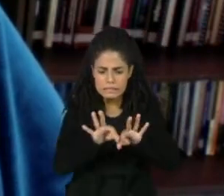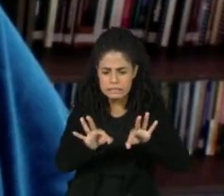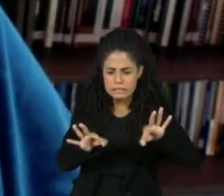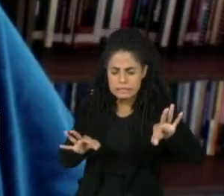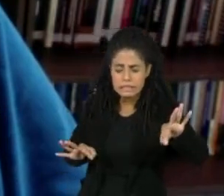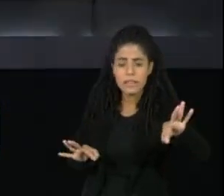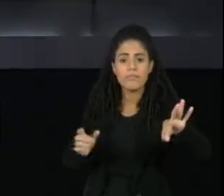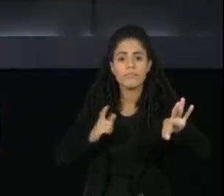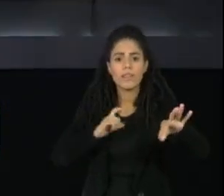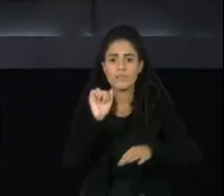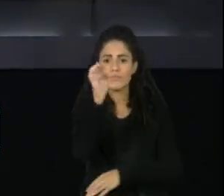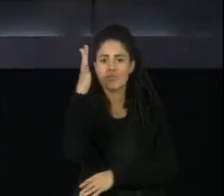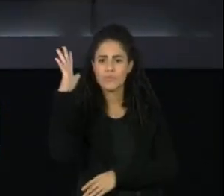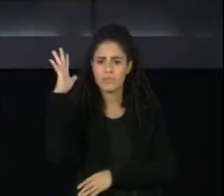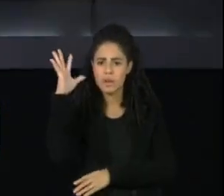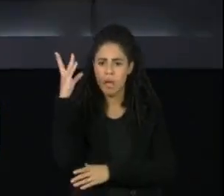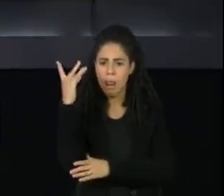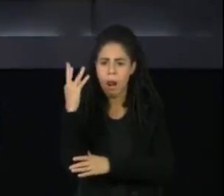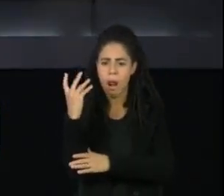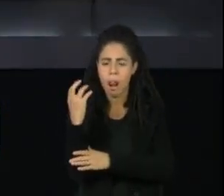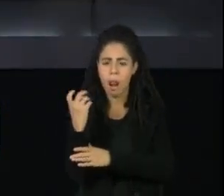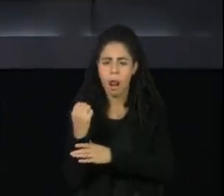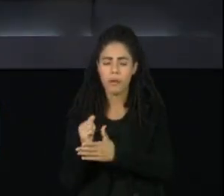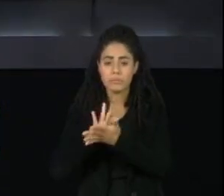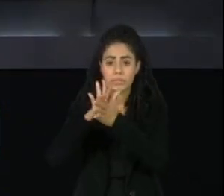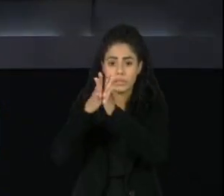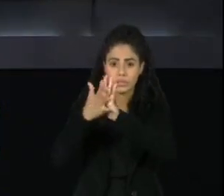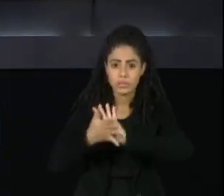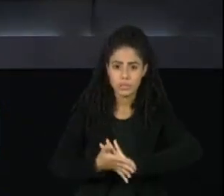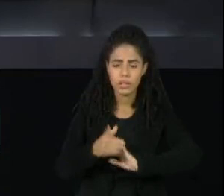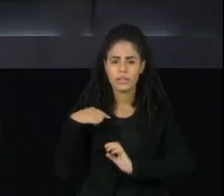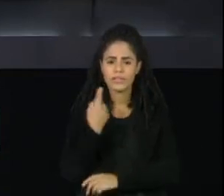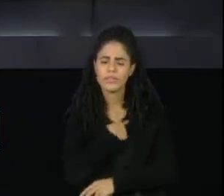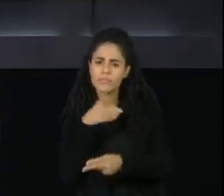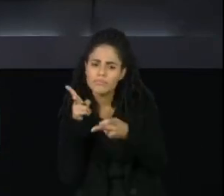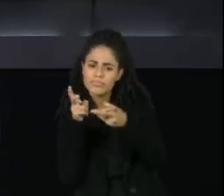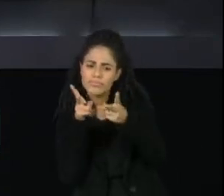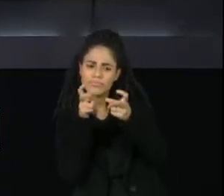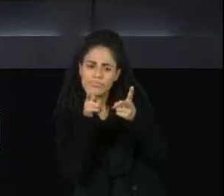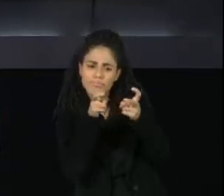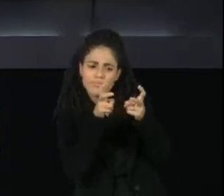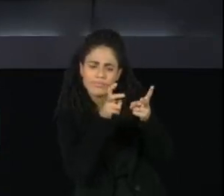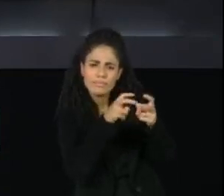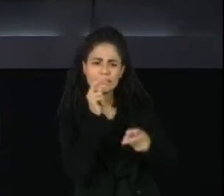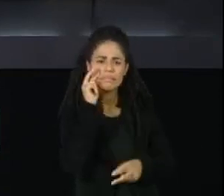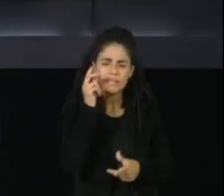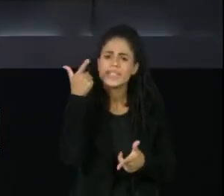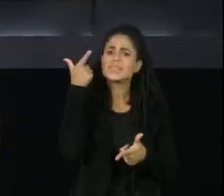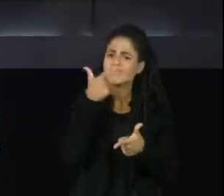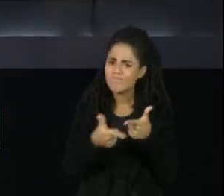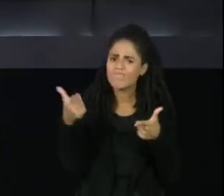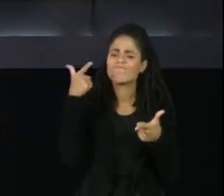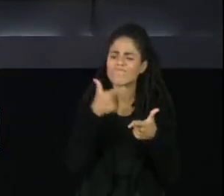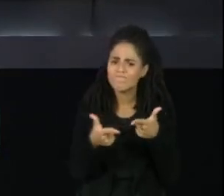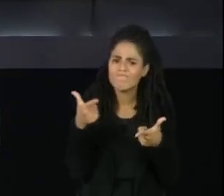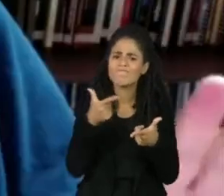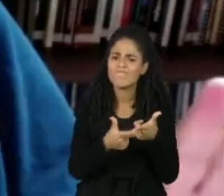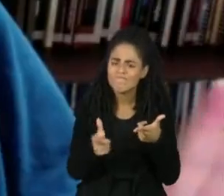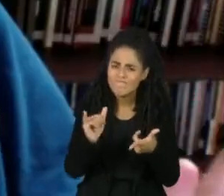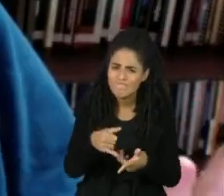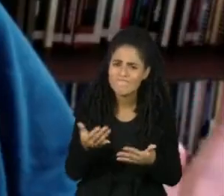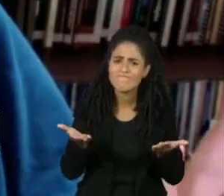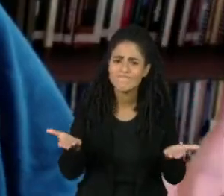está crescendo. Então, são vários sinais que nós estamos ali na beira do precipício desse ponto de não